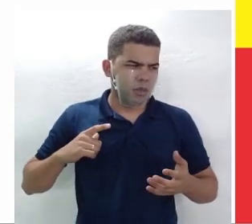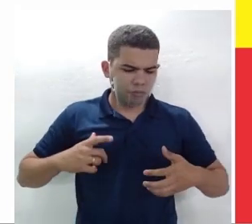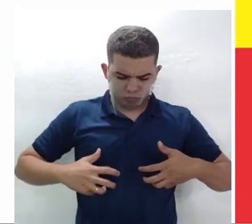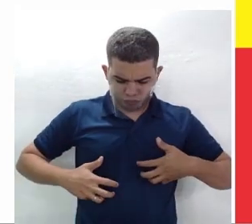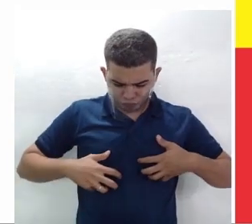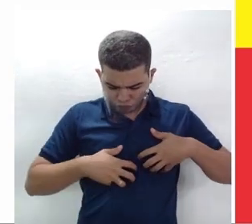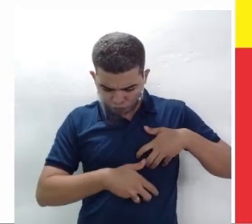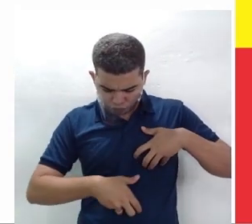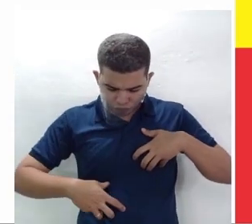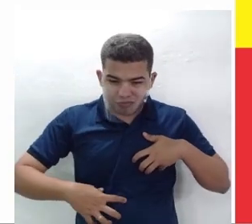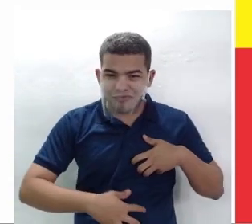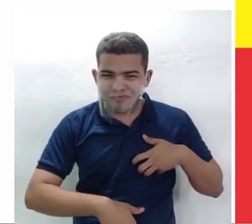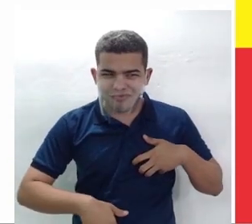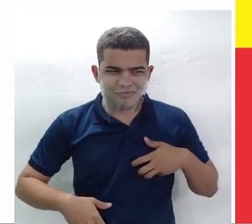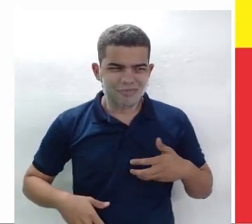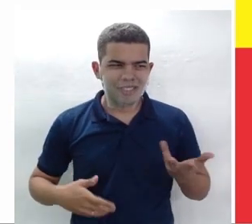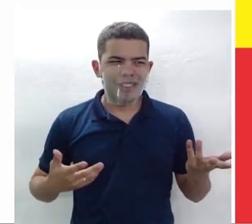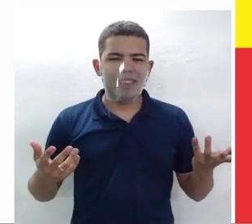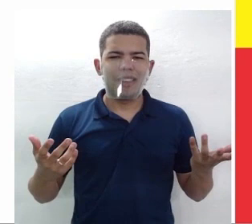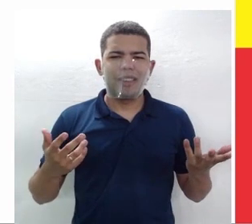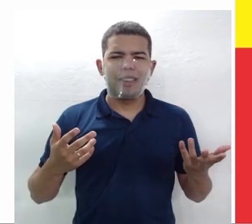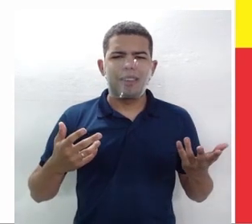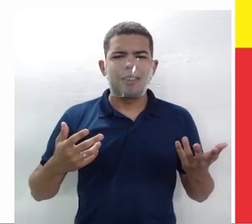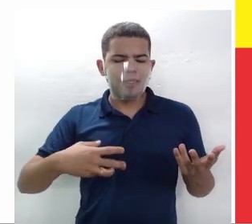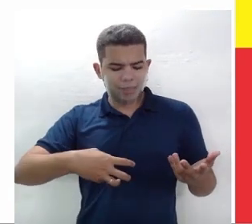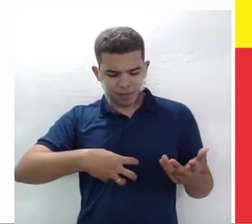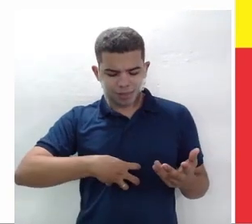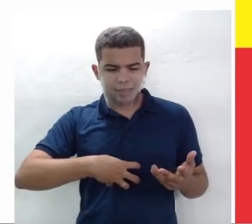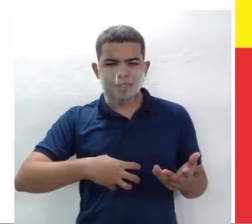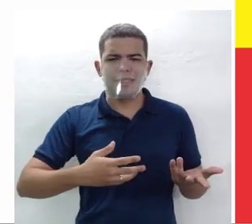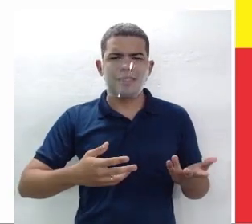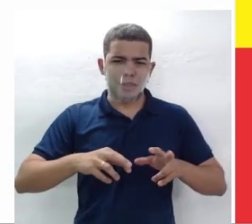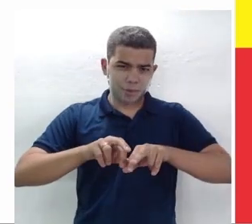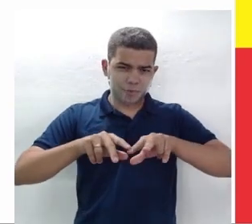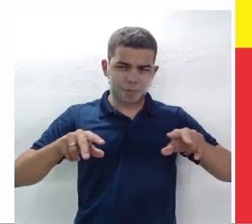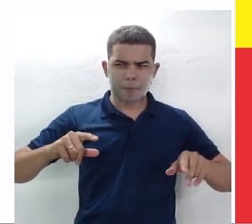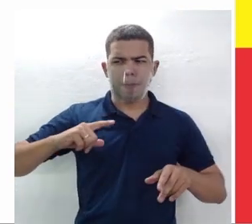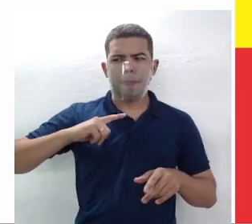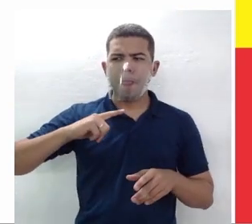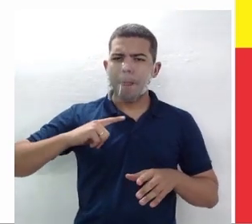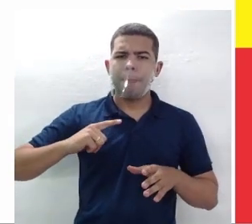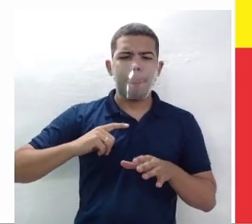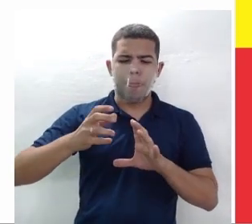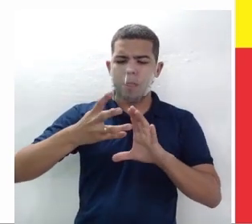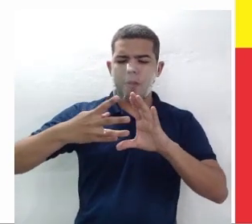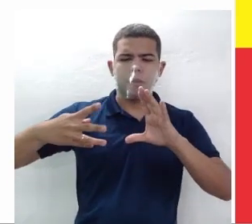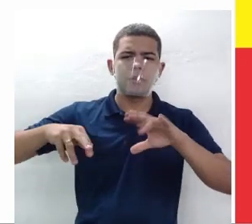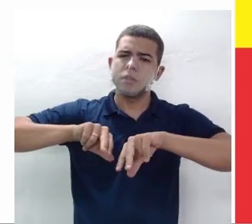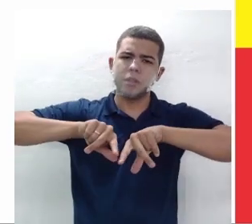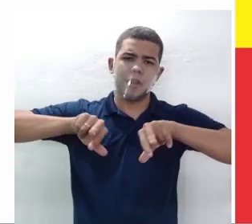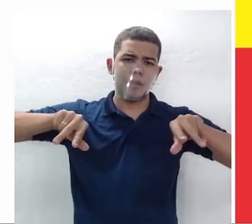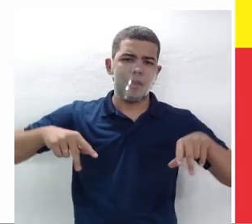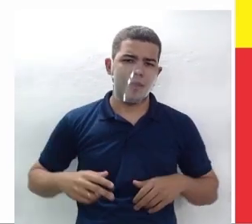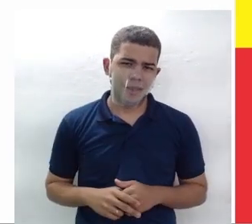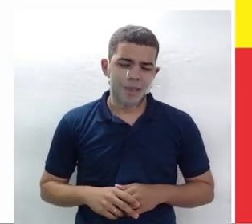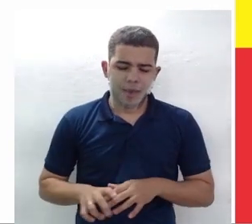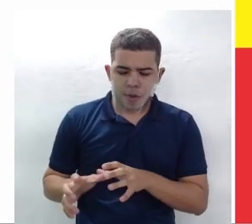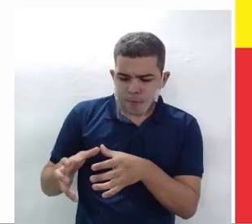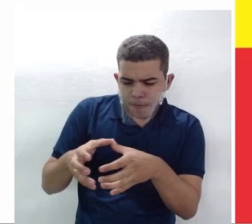intestino delgado, o estômago, eles vão ser formados por um conjunto de células que